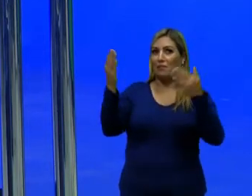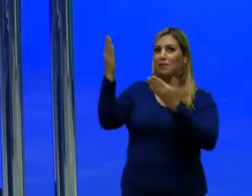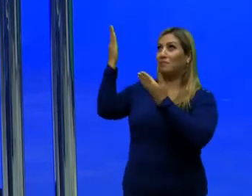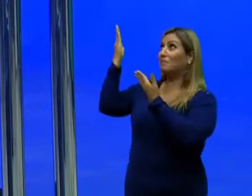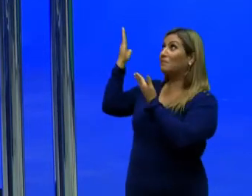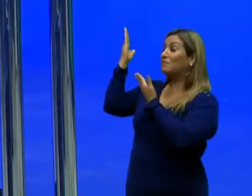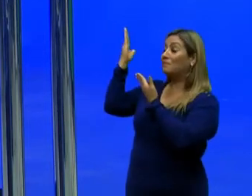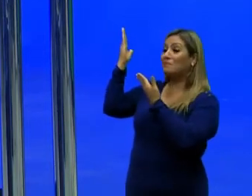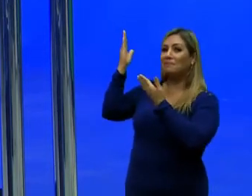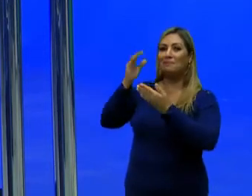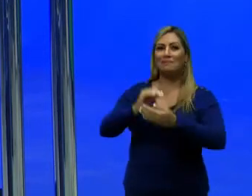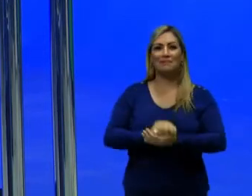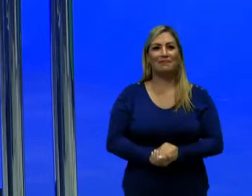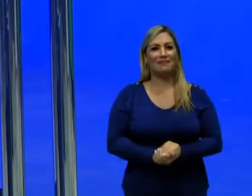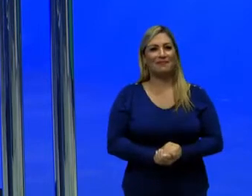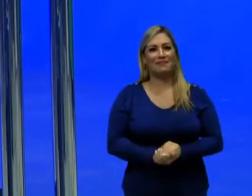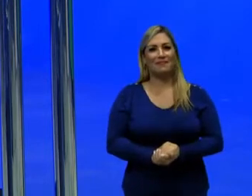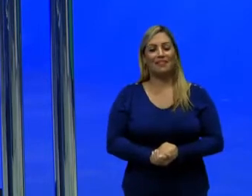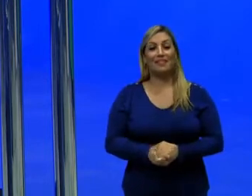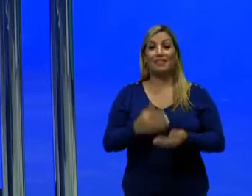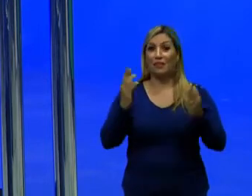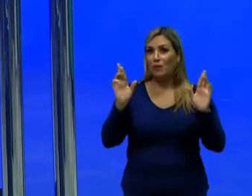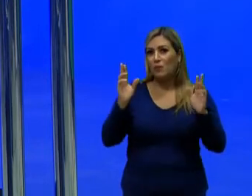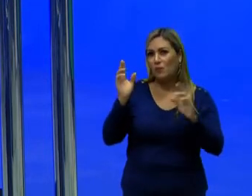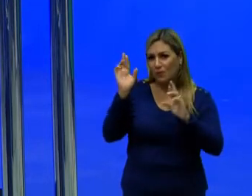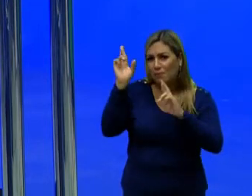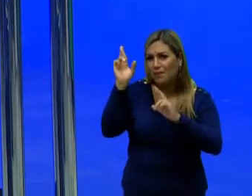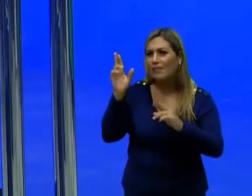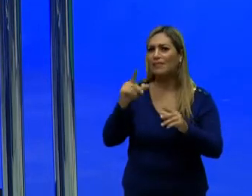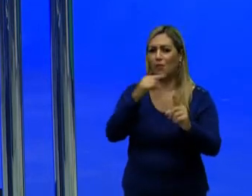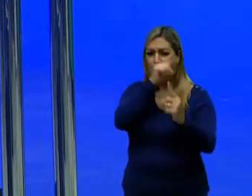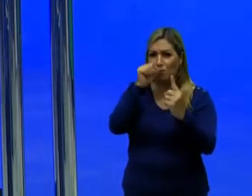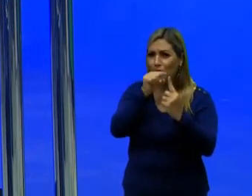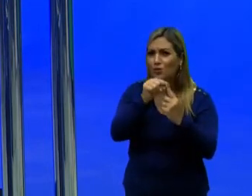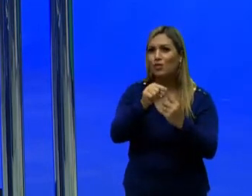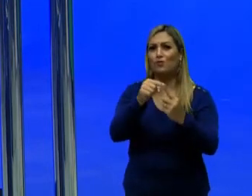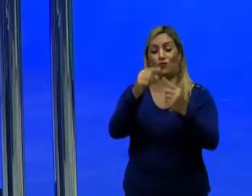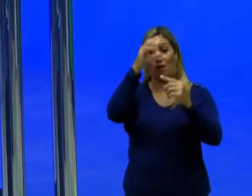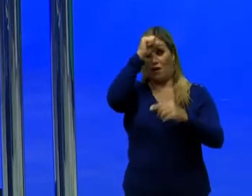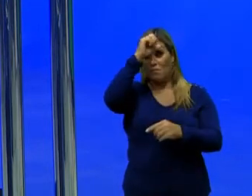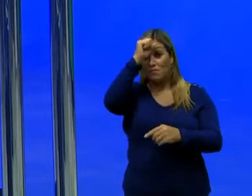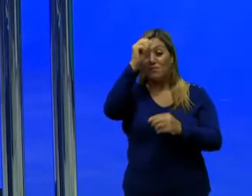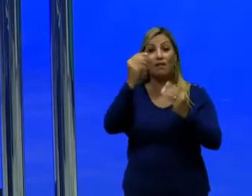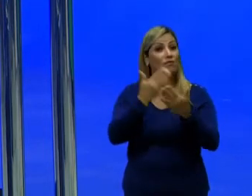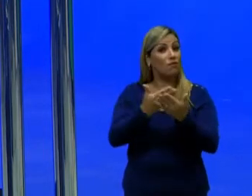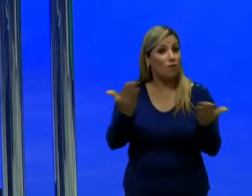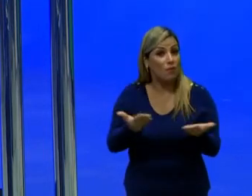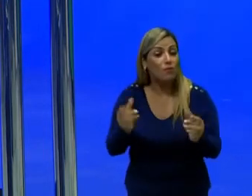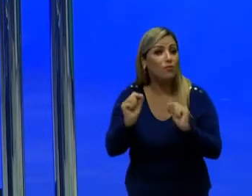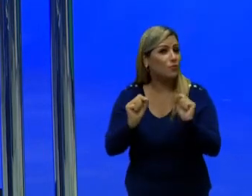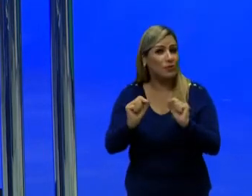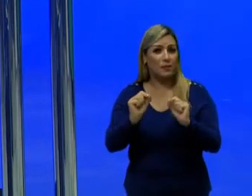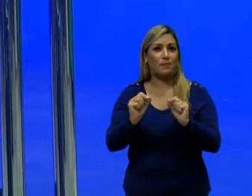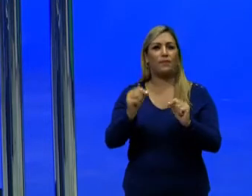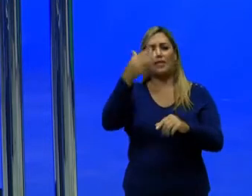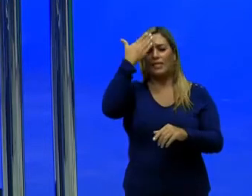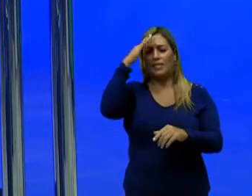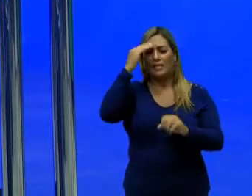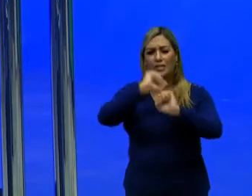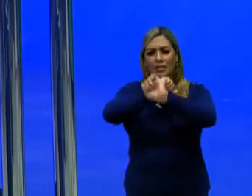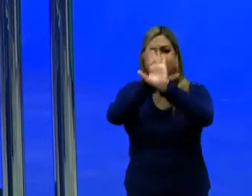estrutura atômica a expectativa de aprendizagem para essa aula será compreender a constituição